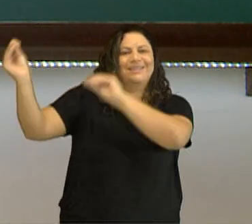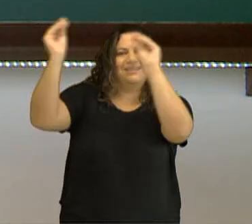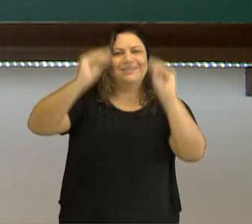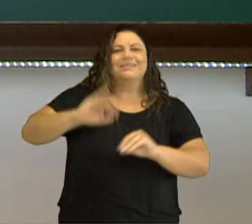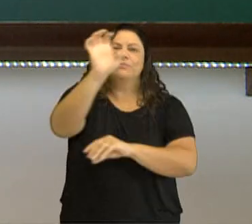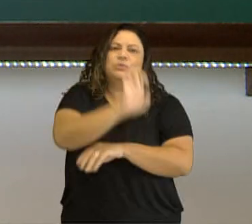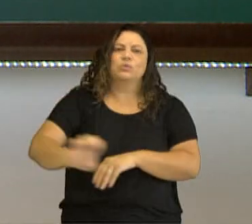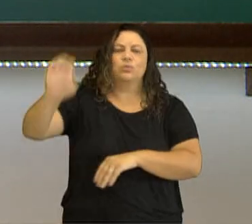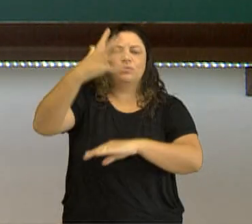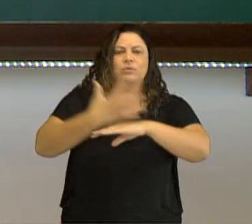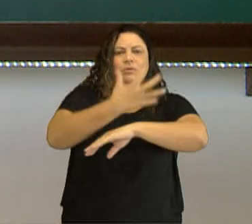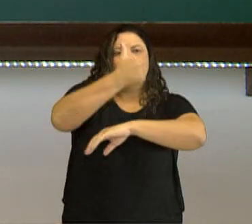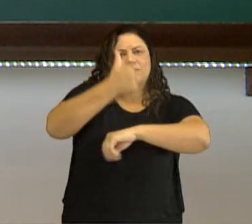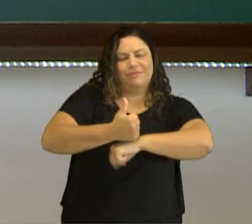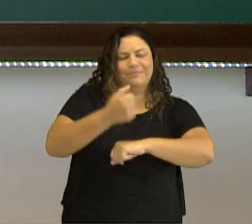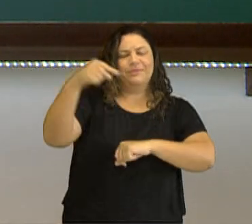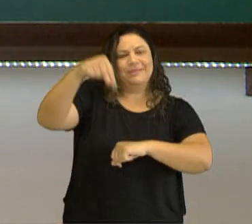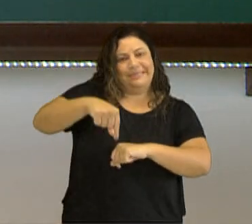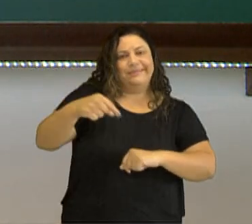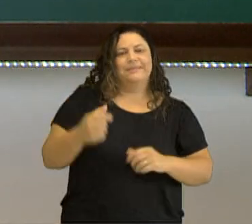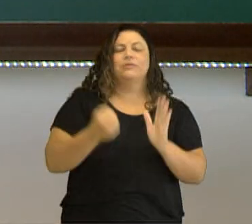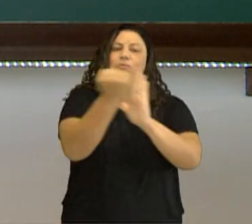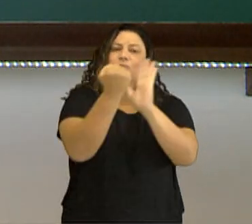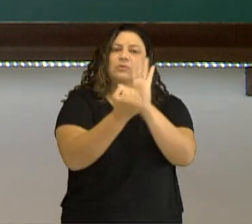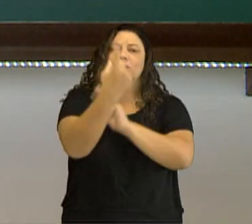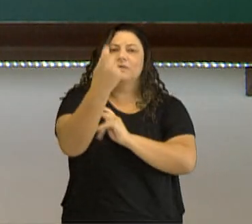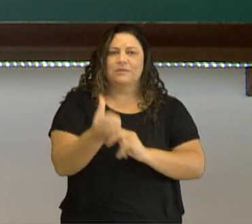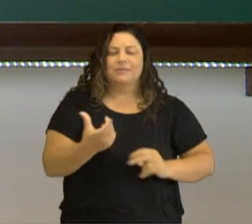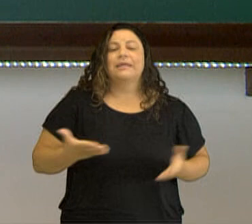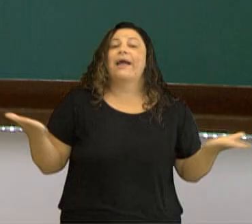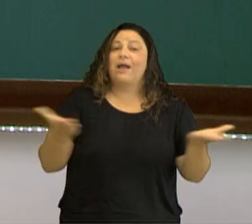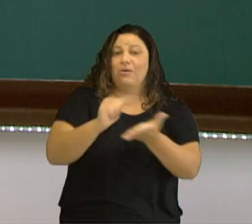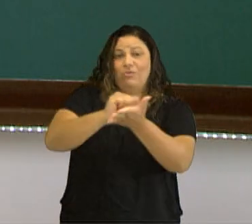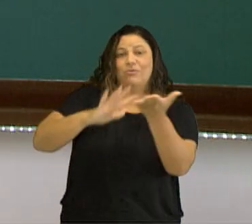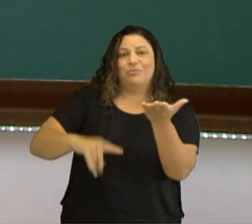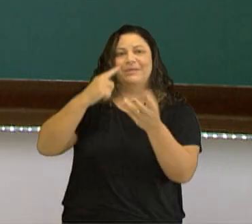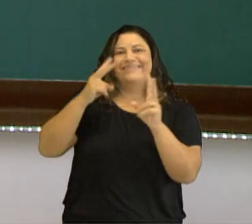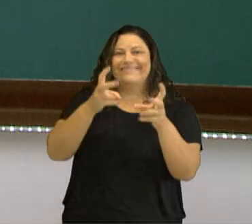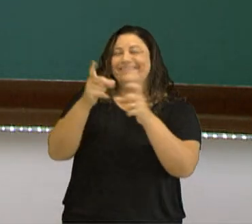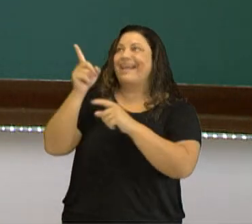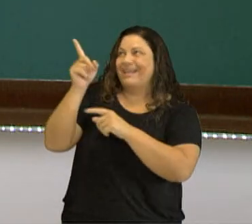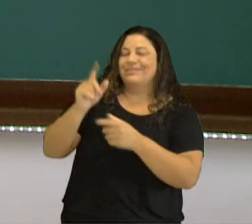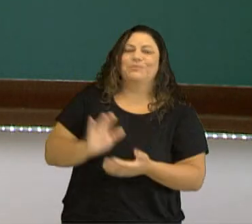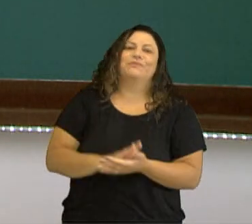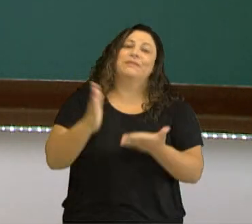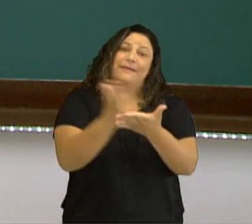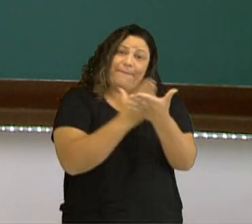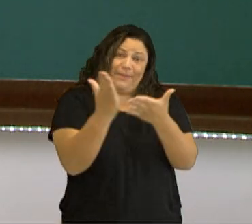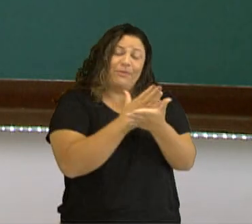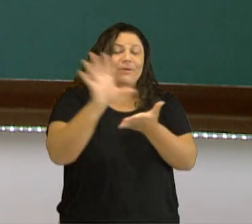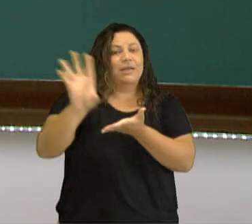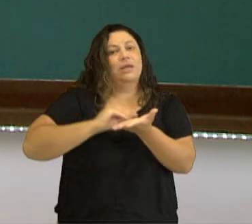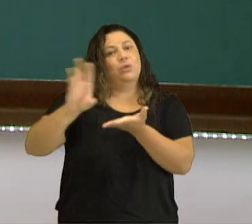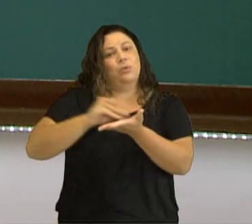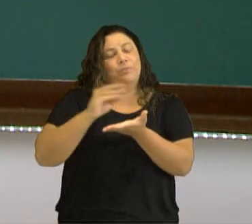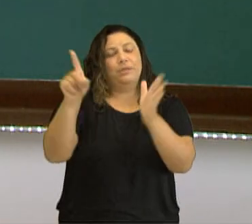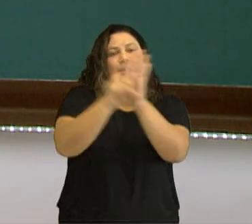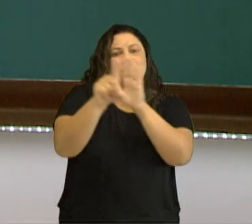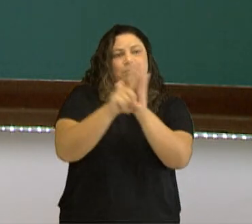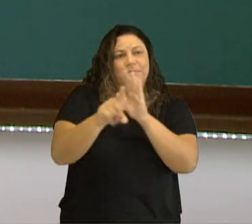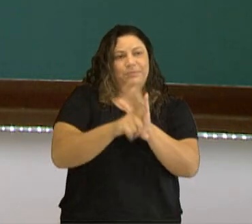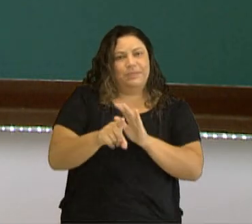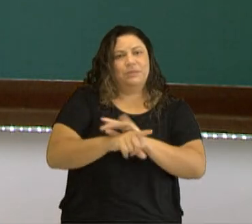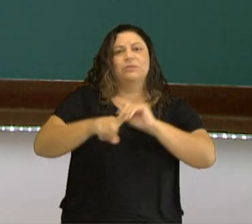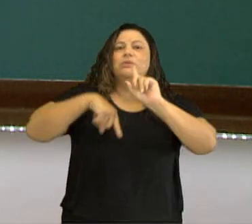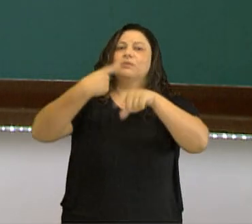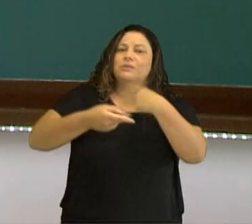cá colonizar no início do século XVI. Gente, trago essa atividade aqui, pega ali o teu caderno, copia as questões do seu caderno e nós